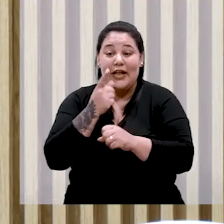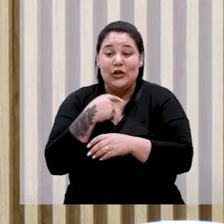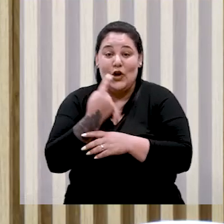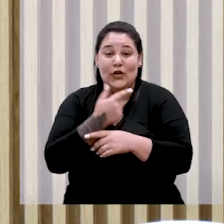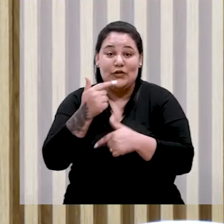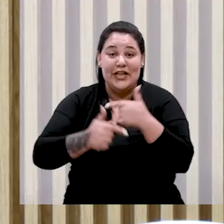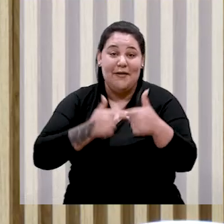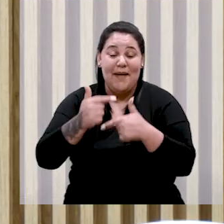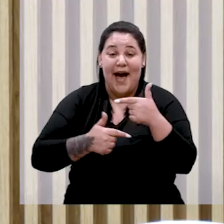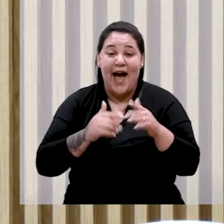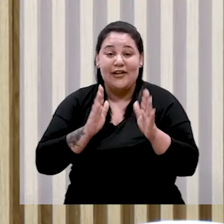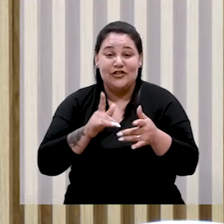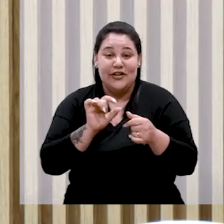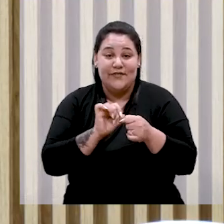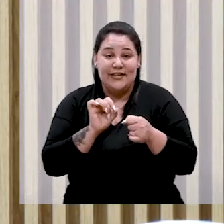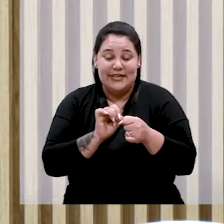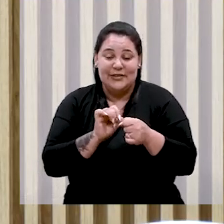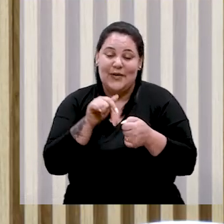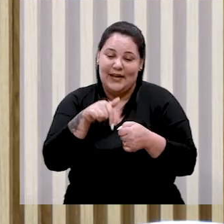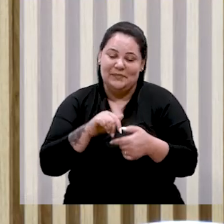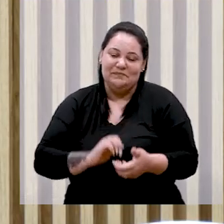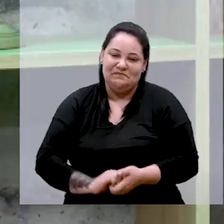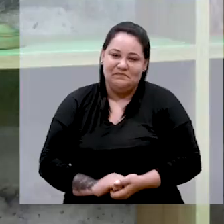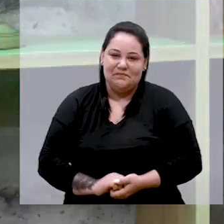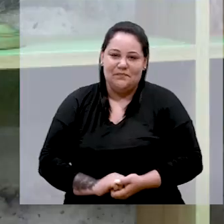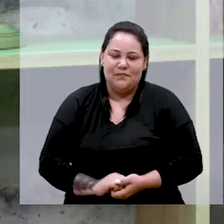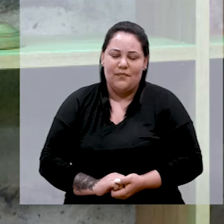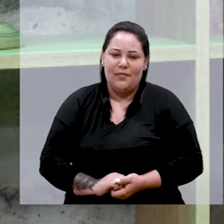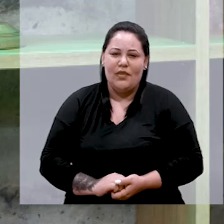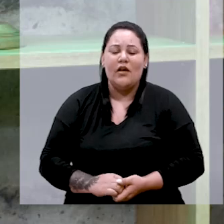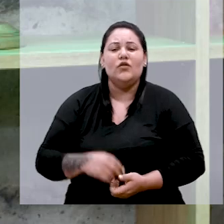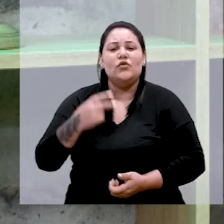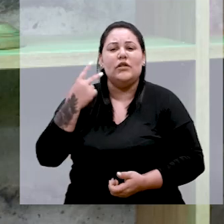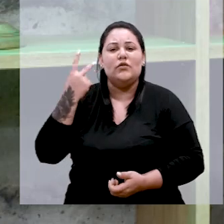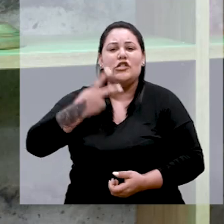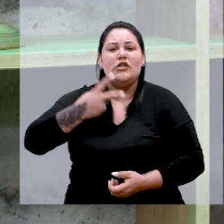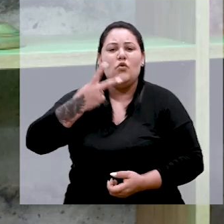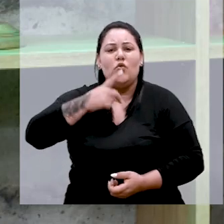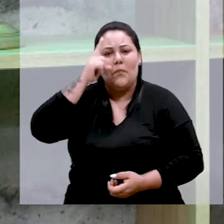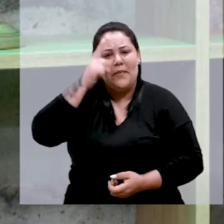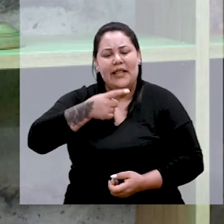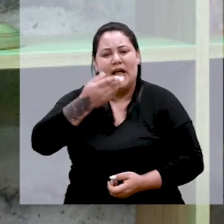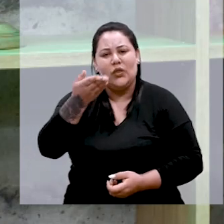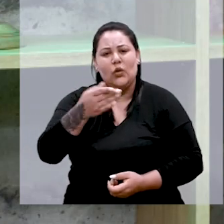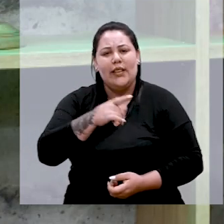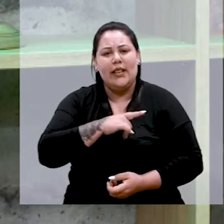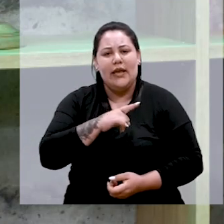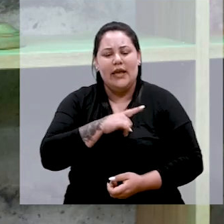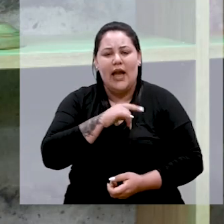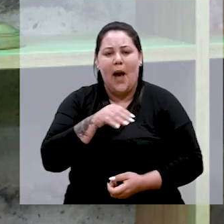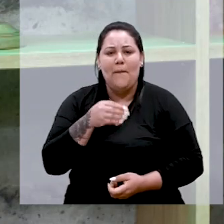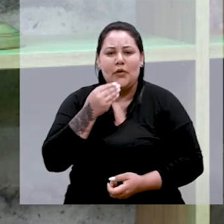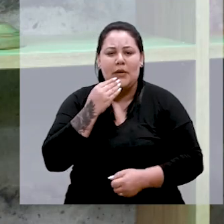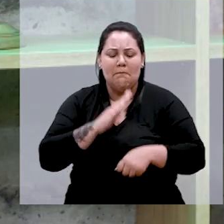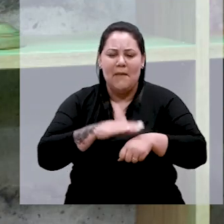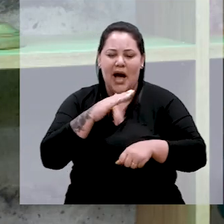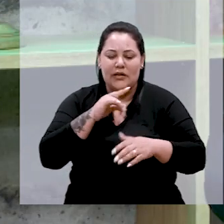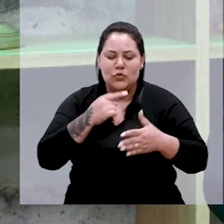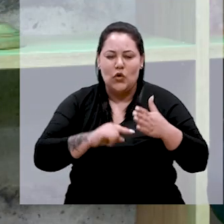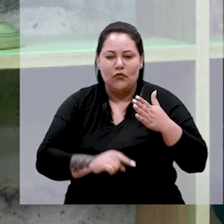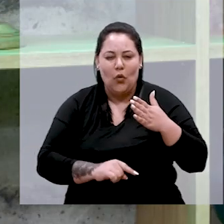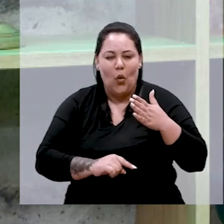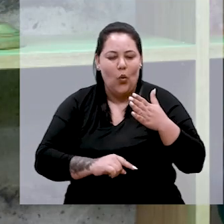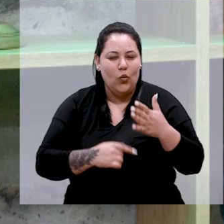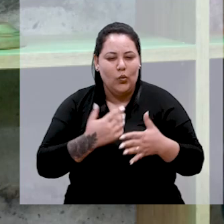que a gente vem fazendo e produzindo na casa. Vereadora, nesse seu segundo mandato, a senhora tem a possibilidade de